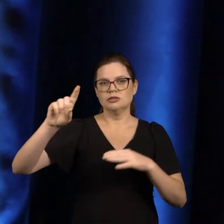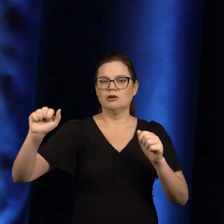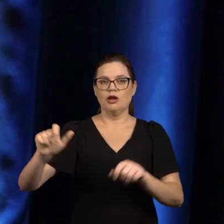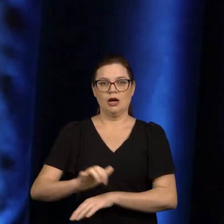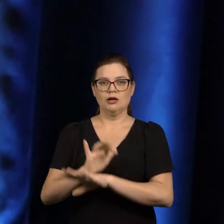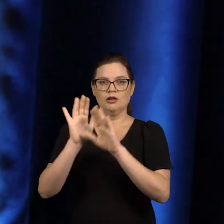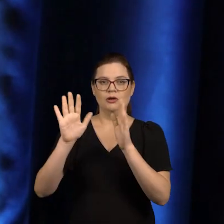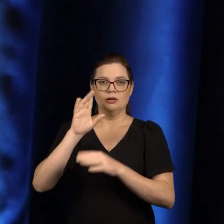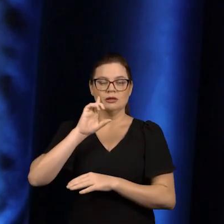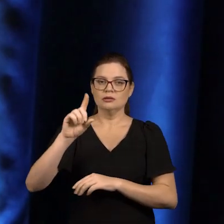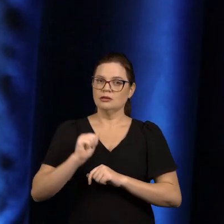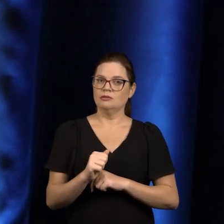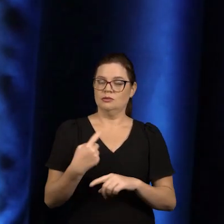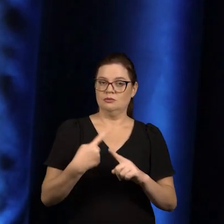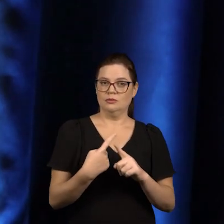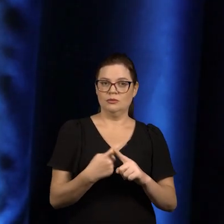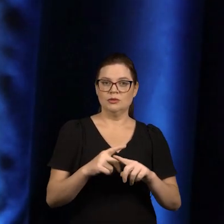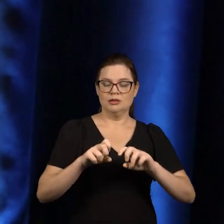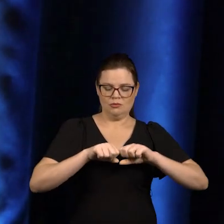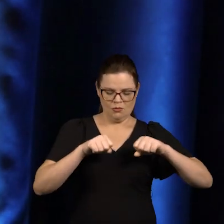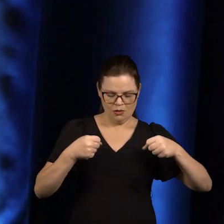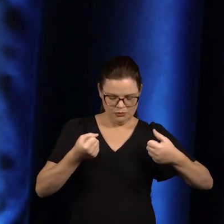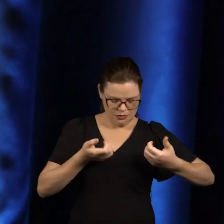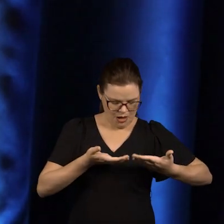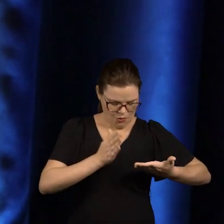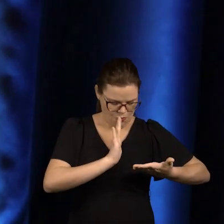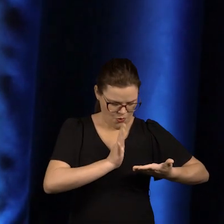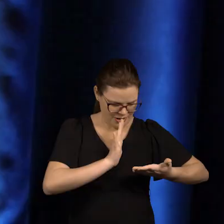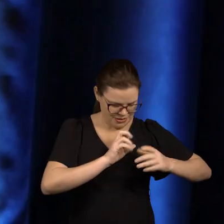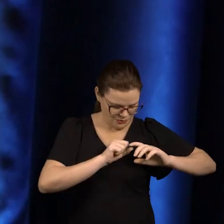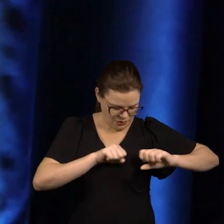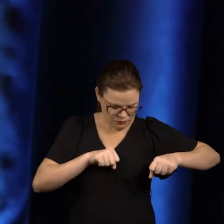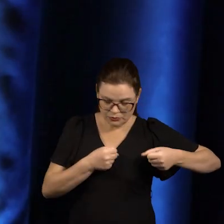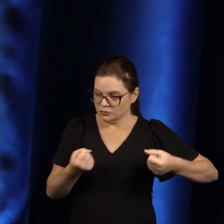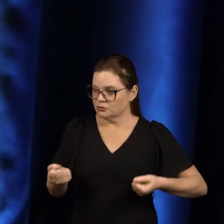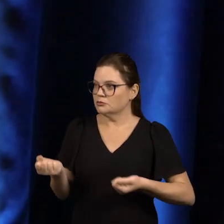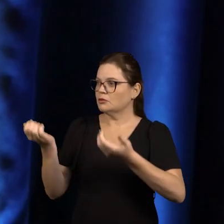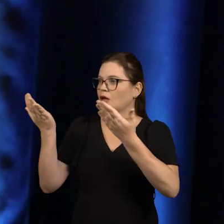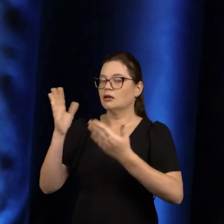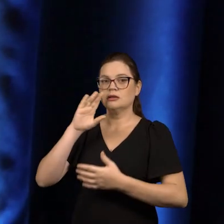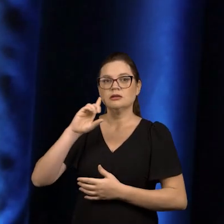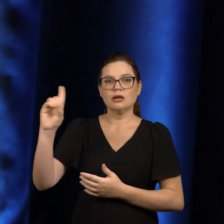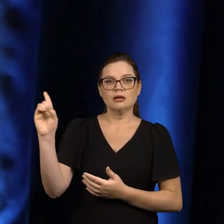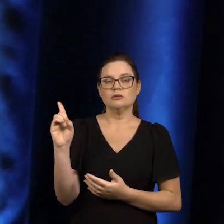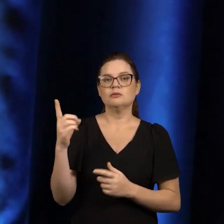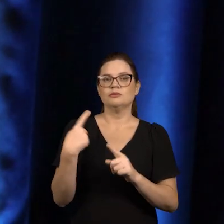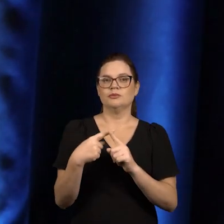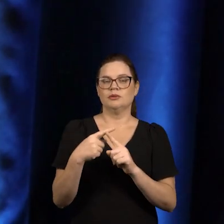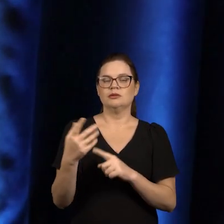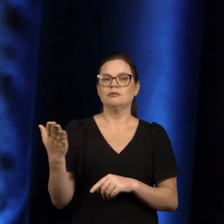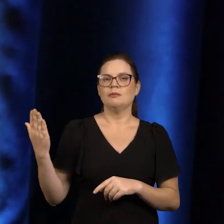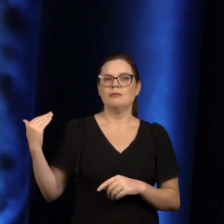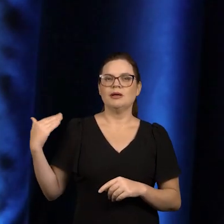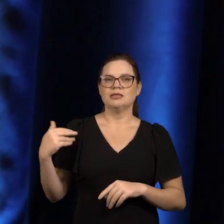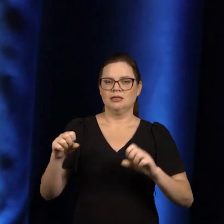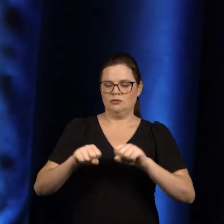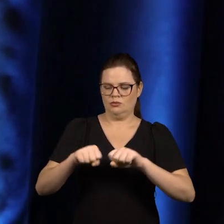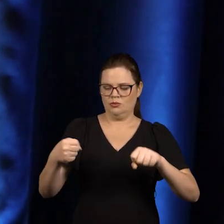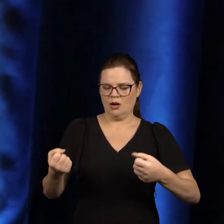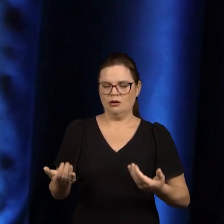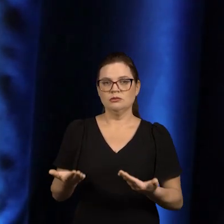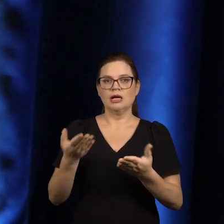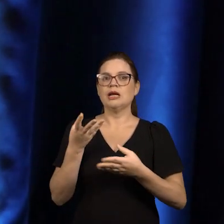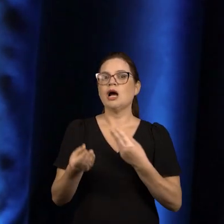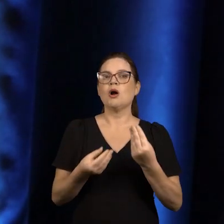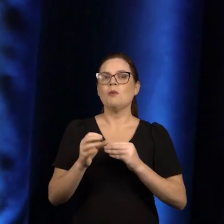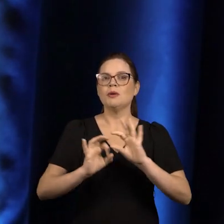Deus. Um altar erguido, quer dizer, ele ali normalmente era comum que os altares fossem feitos